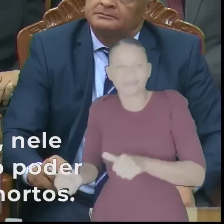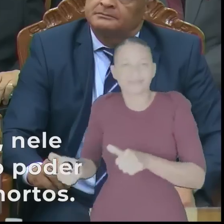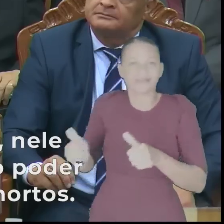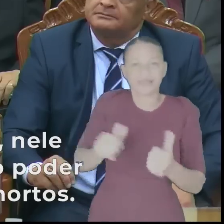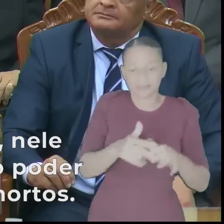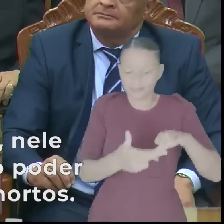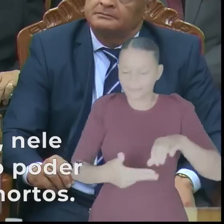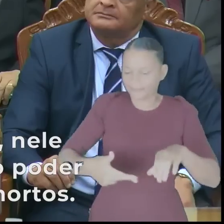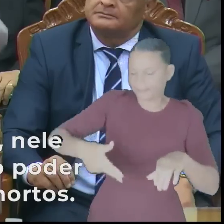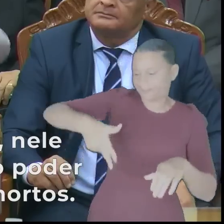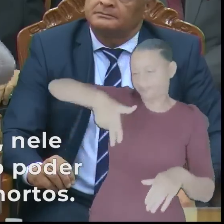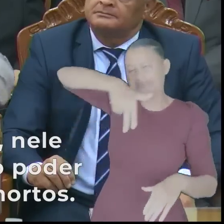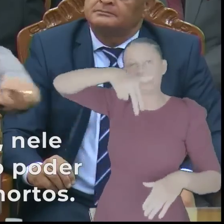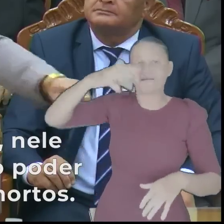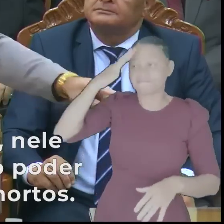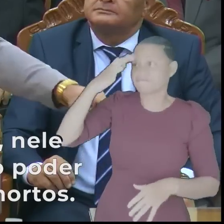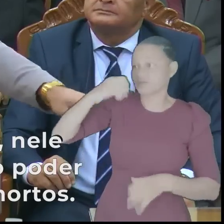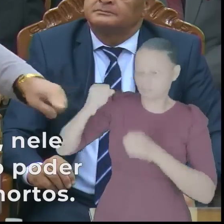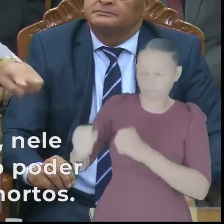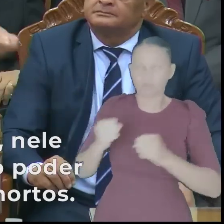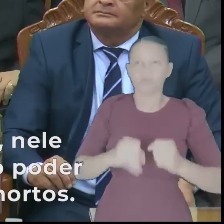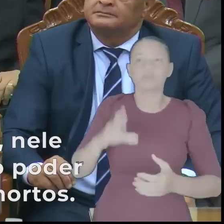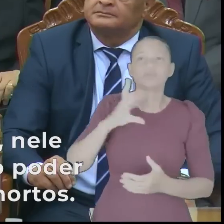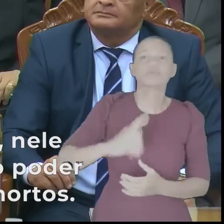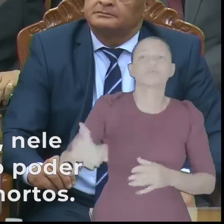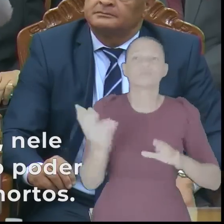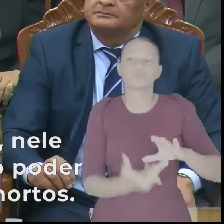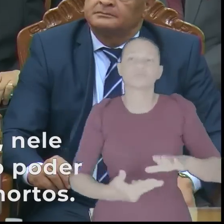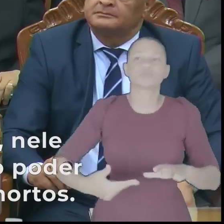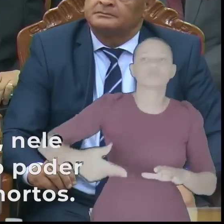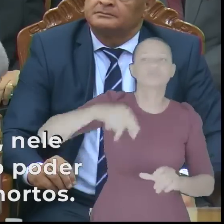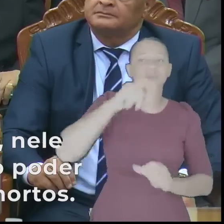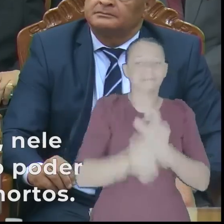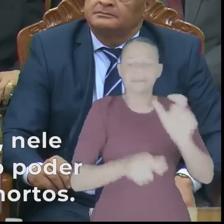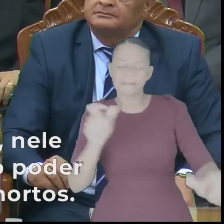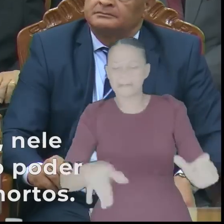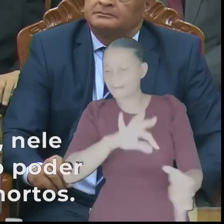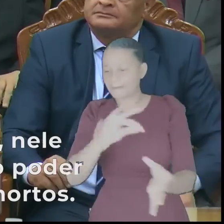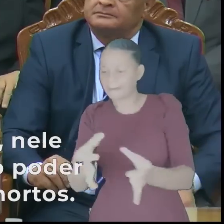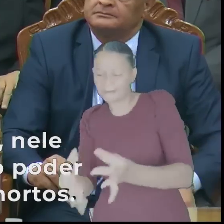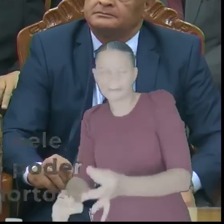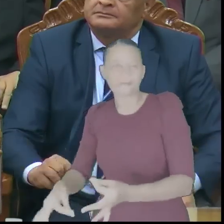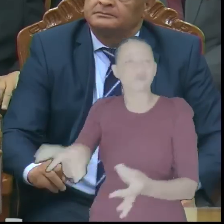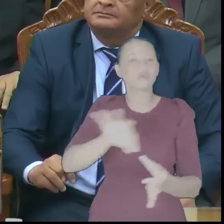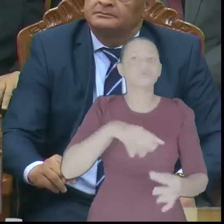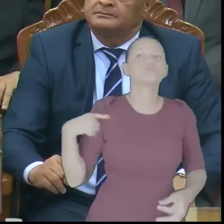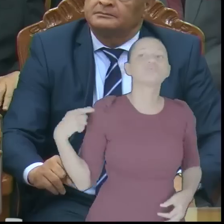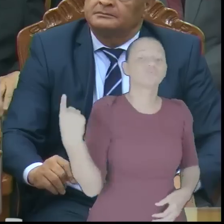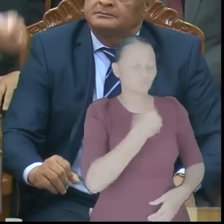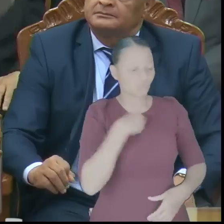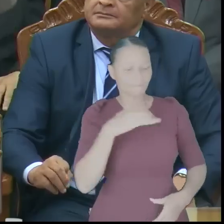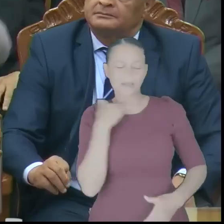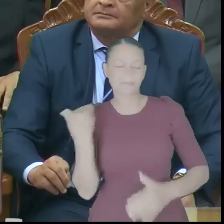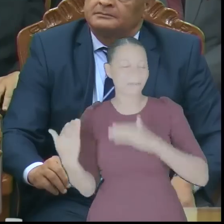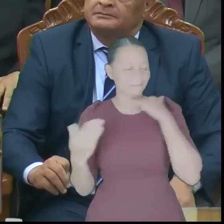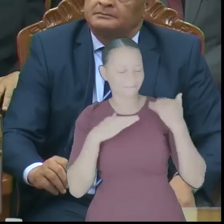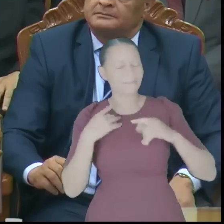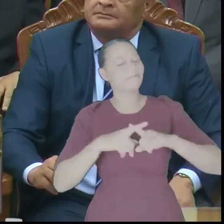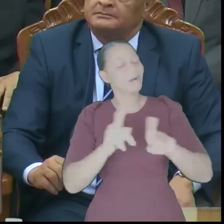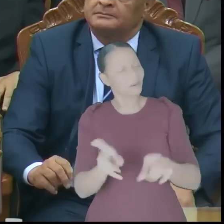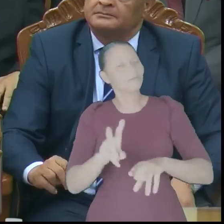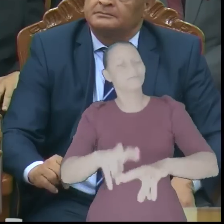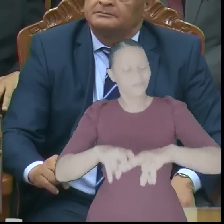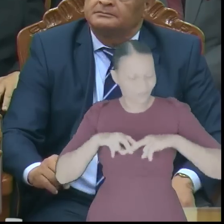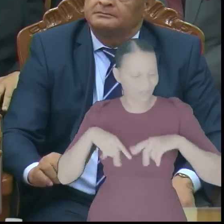mediante a fé no poder de Deus, que o ressuscitou dentre os mortos. Então nós estávamos mortos, mas pela morte de